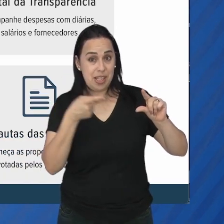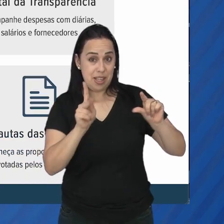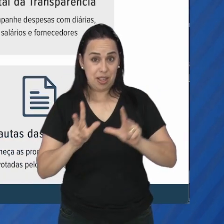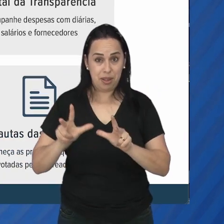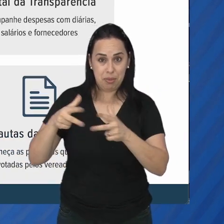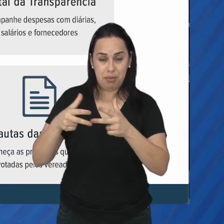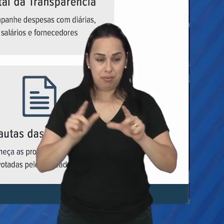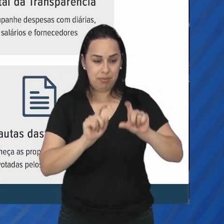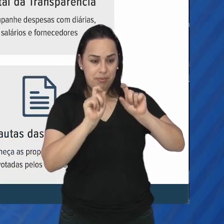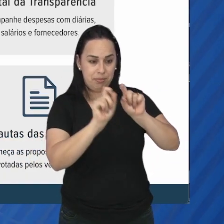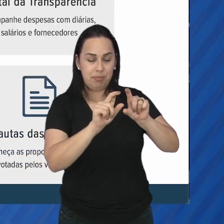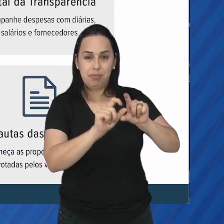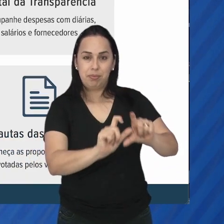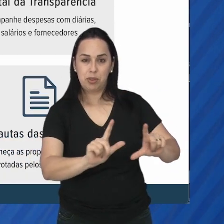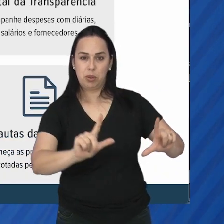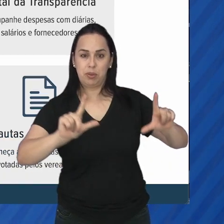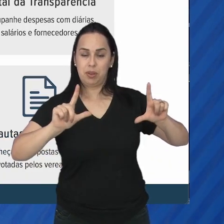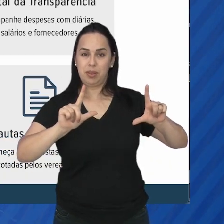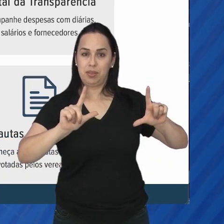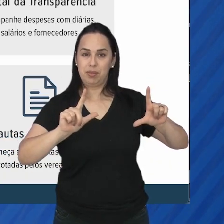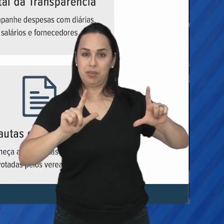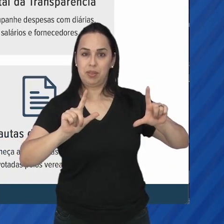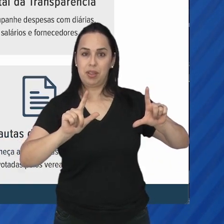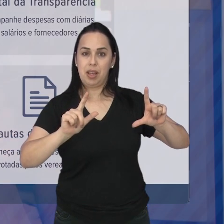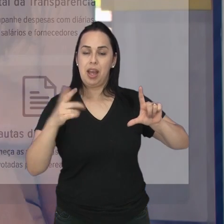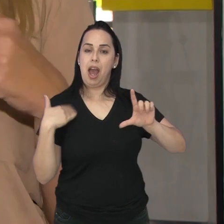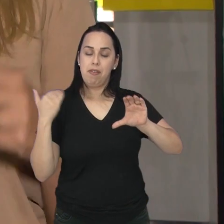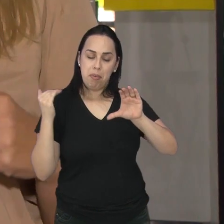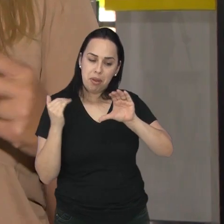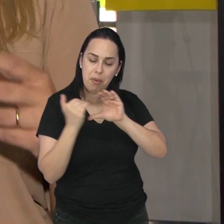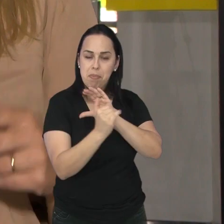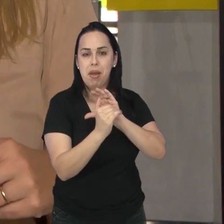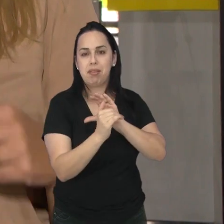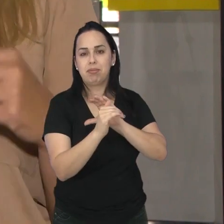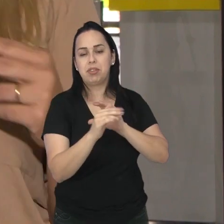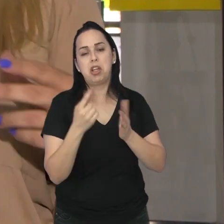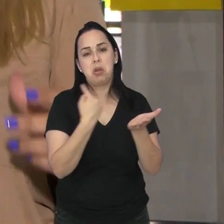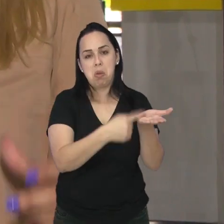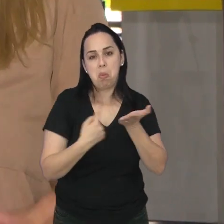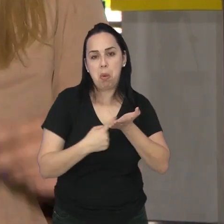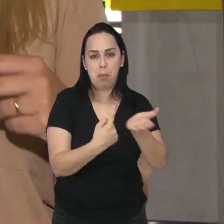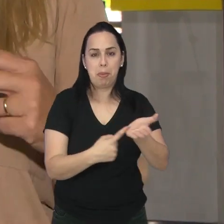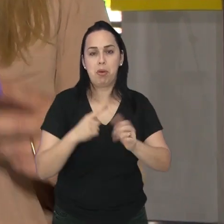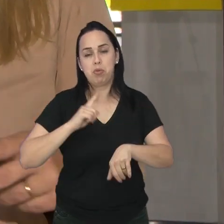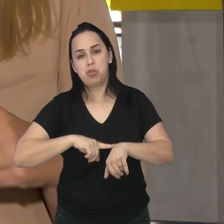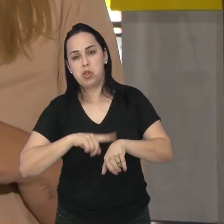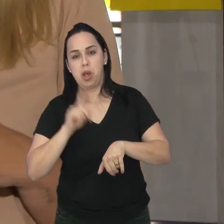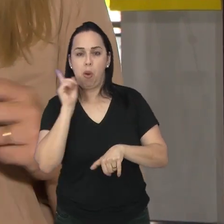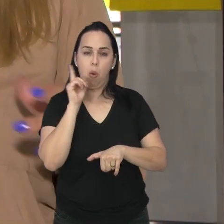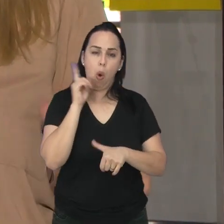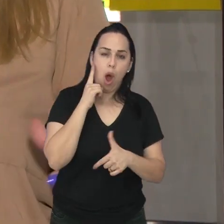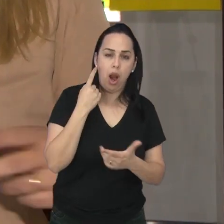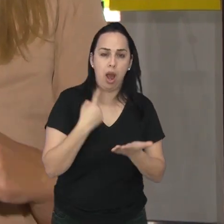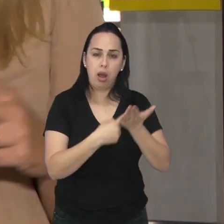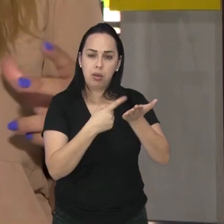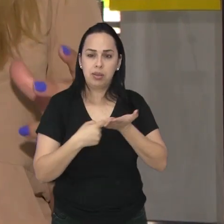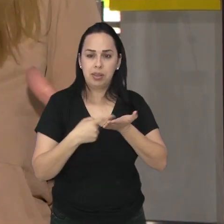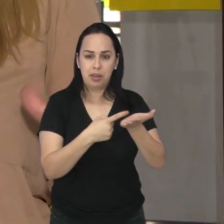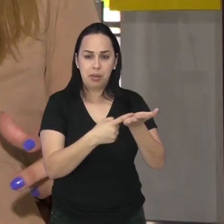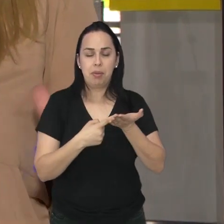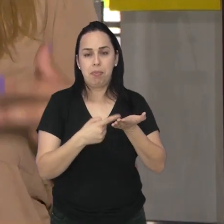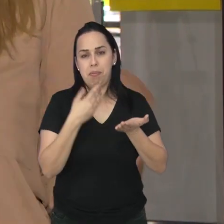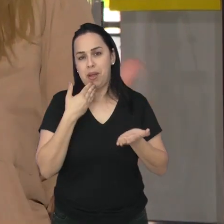você vai clicar lá, vai vir um e-mail direcionado para mim e aí a gente vai combinar o dia, o horário, né? O